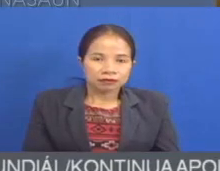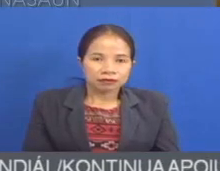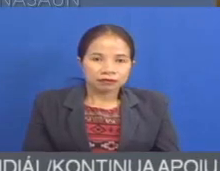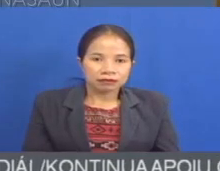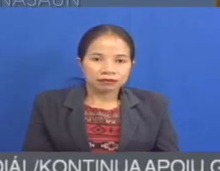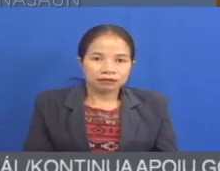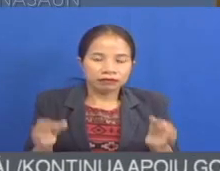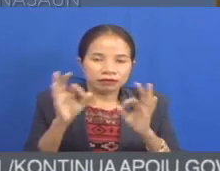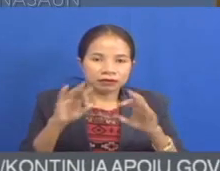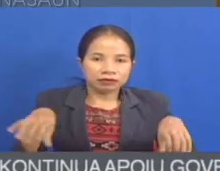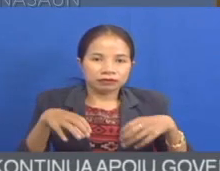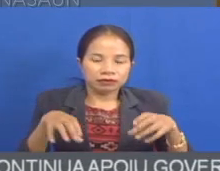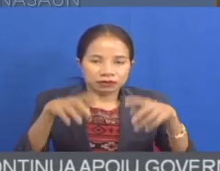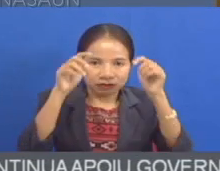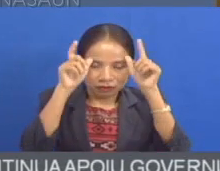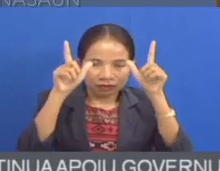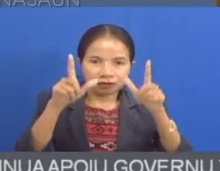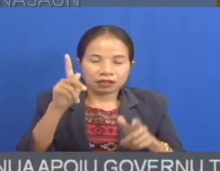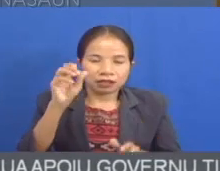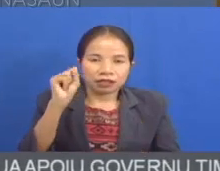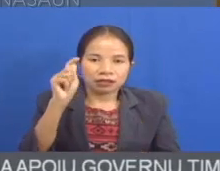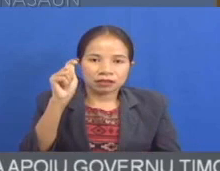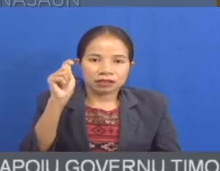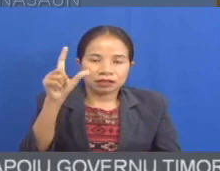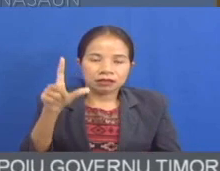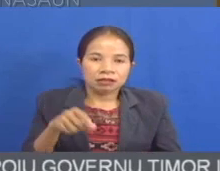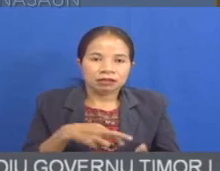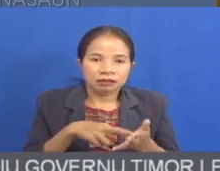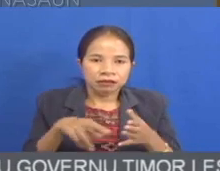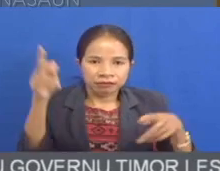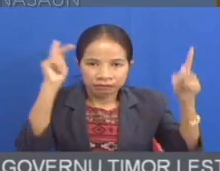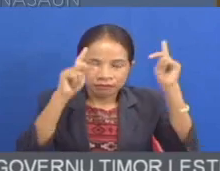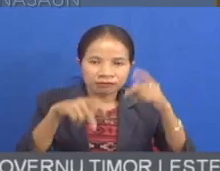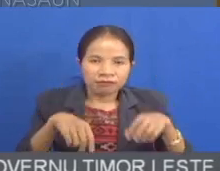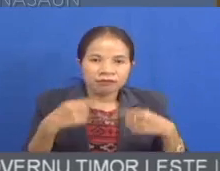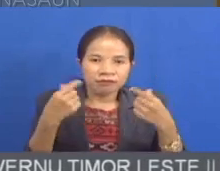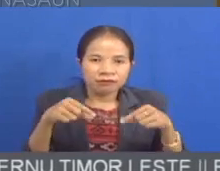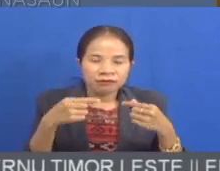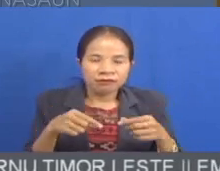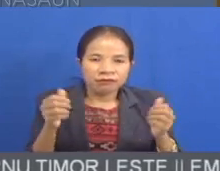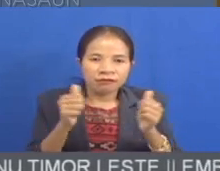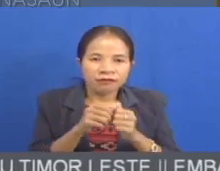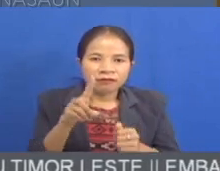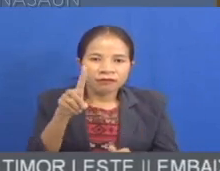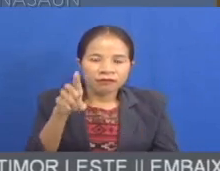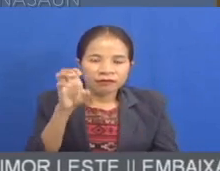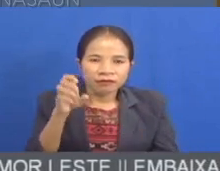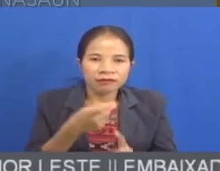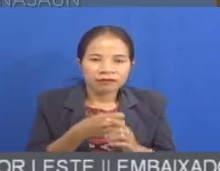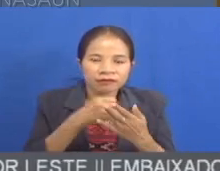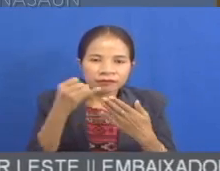Confederação Sindical do Trabalhador Timor-Leste, KSTL, resiste a caso de disputa laboral à torcida Racing